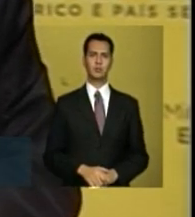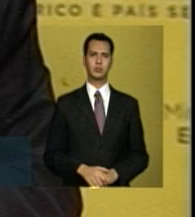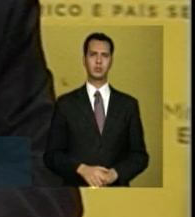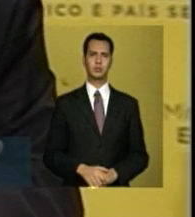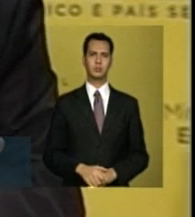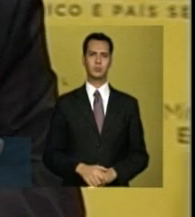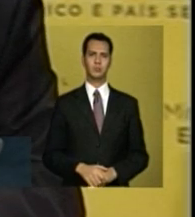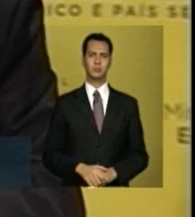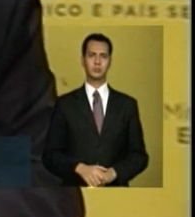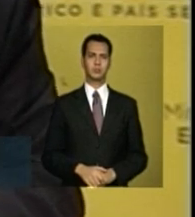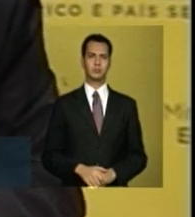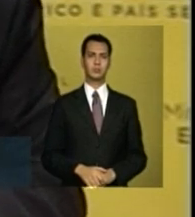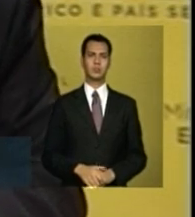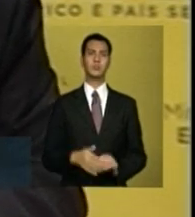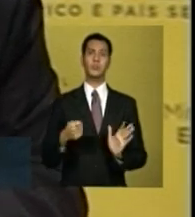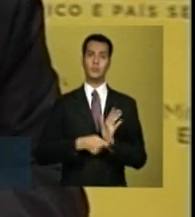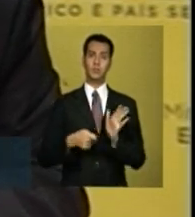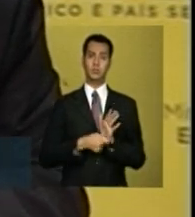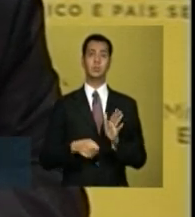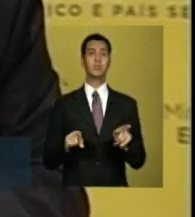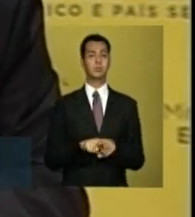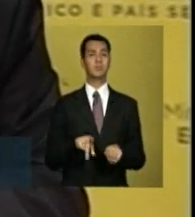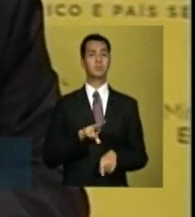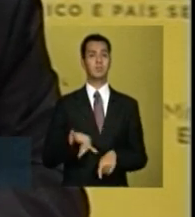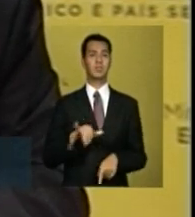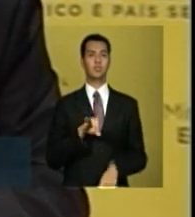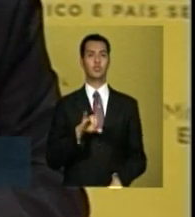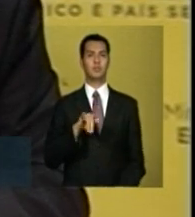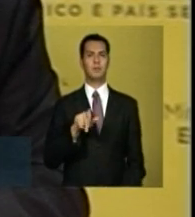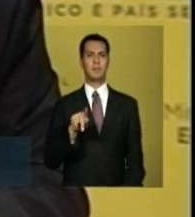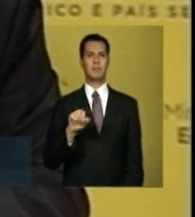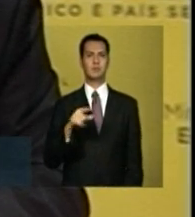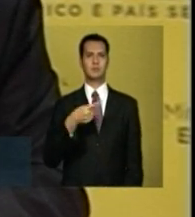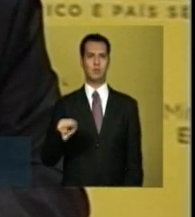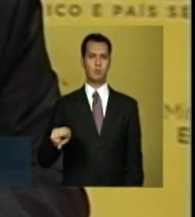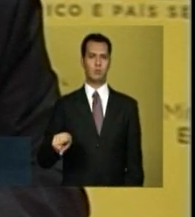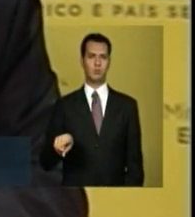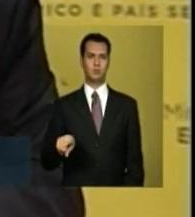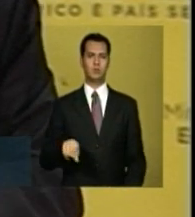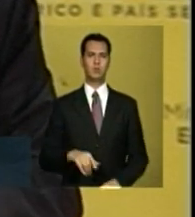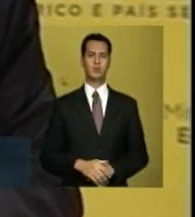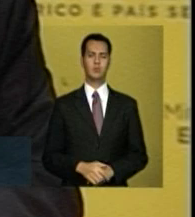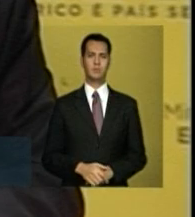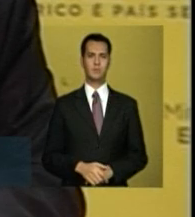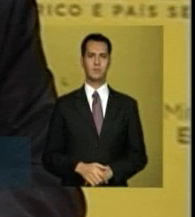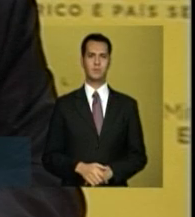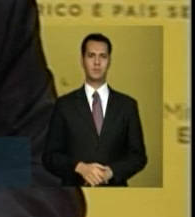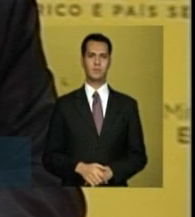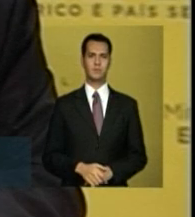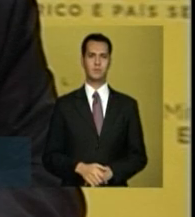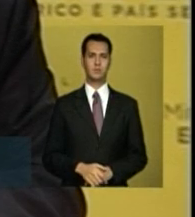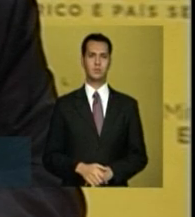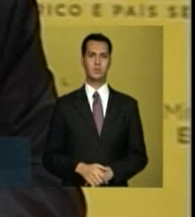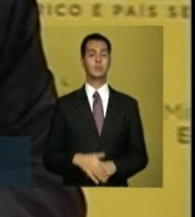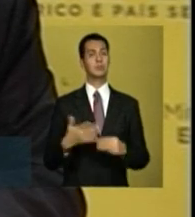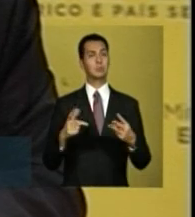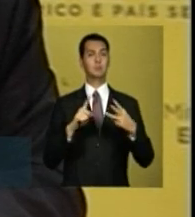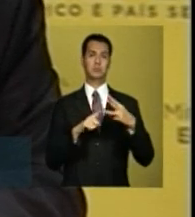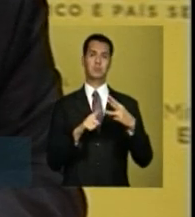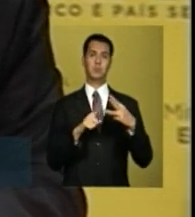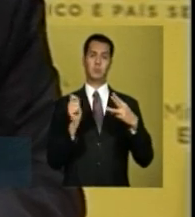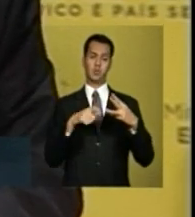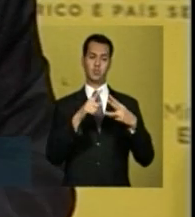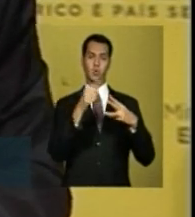nessas exigências também vai valer a dispersão e portanto uma terceira correção